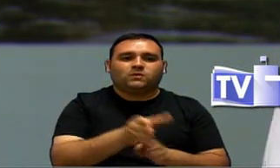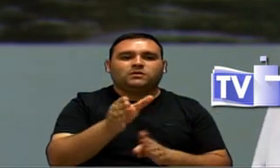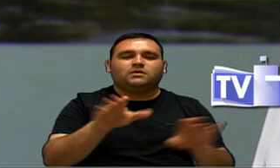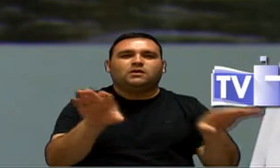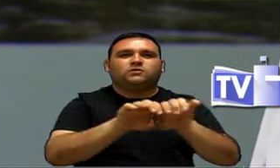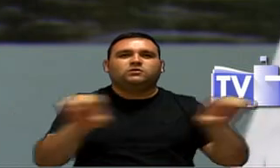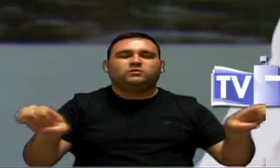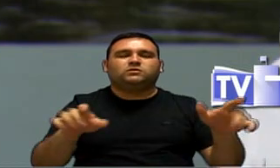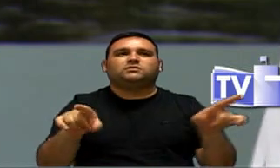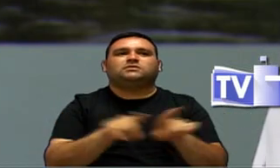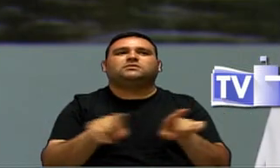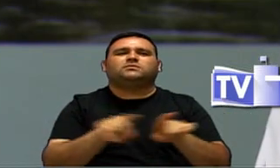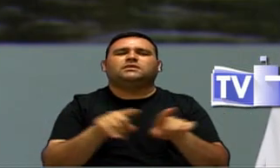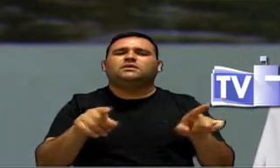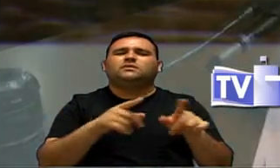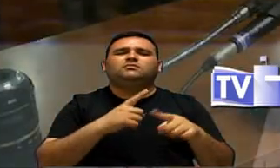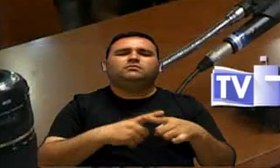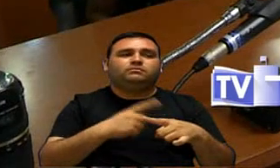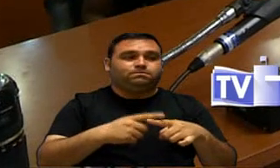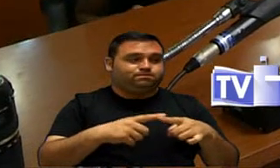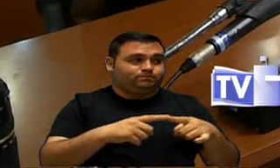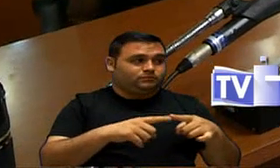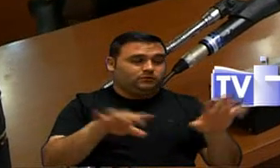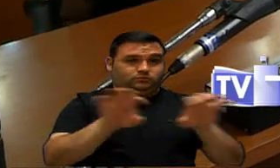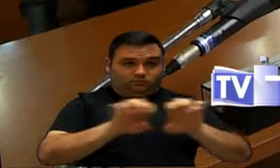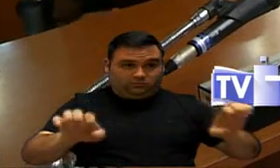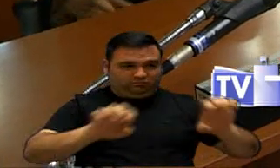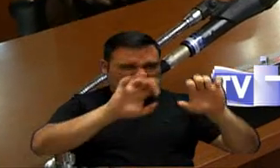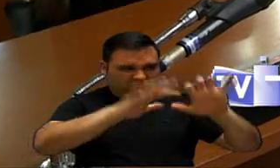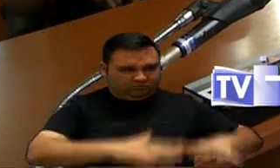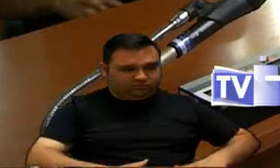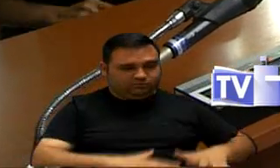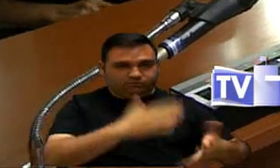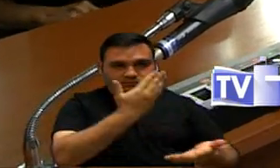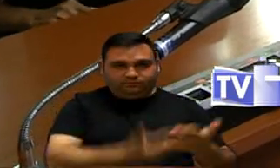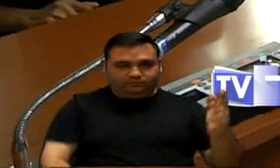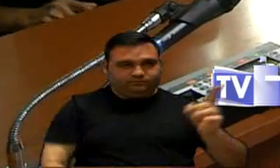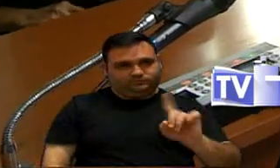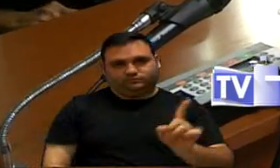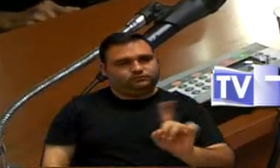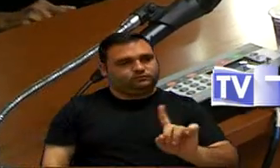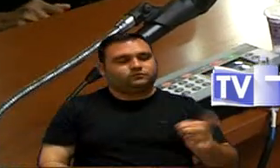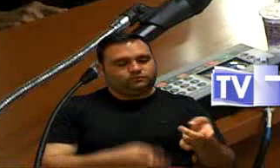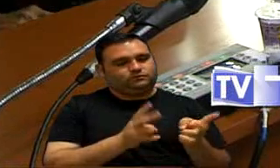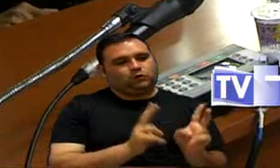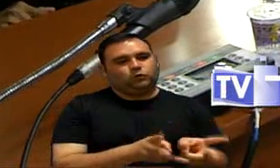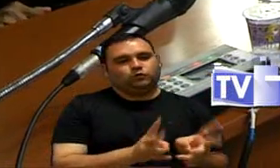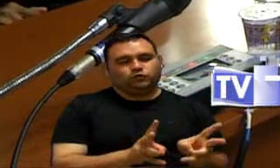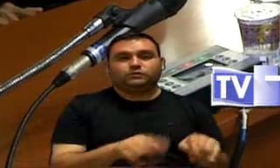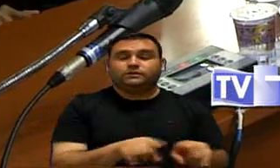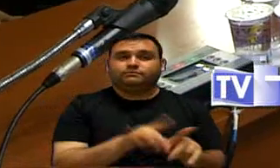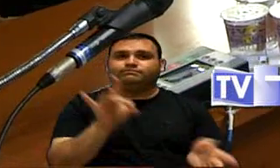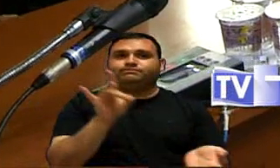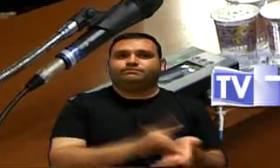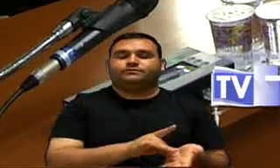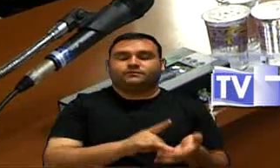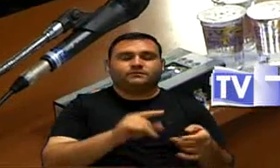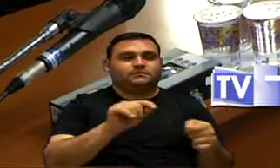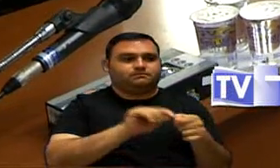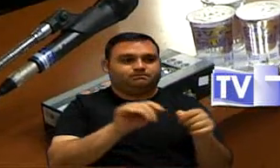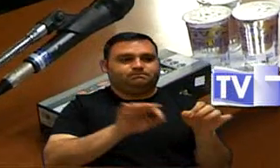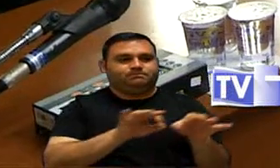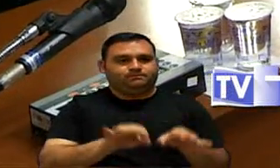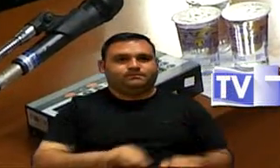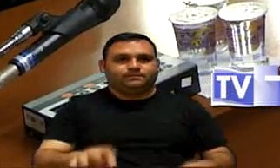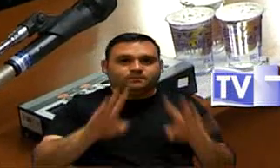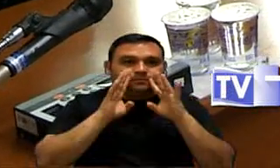Defensoria Pública, para que nenhuma dessas estruturas nossas seja desmontada e que a gente, de fato, consiga fazer com que